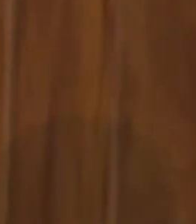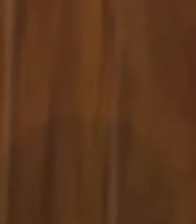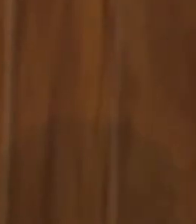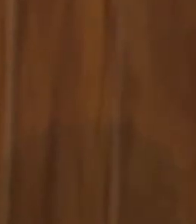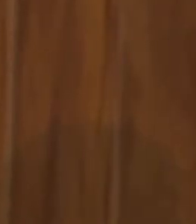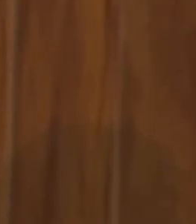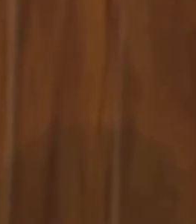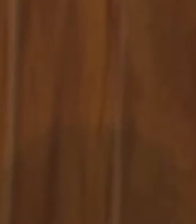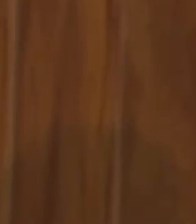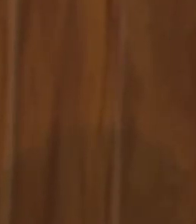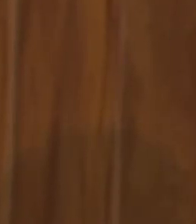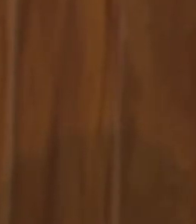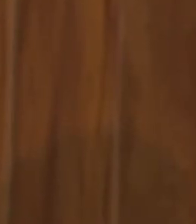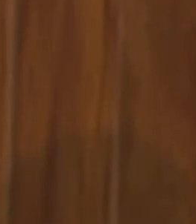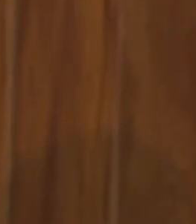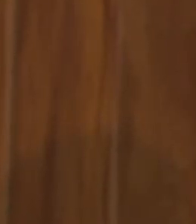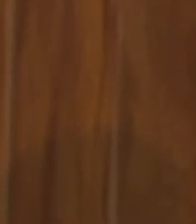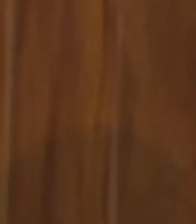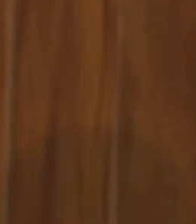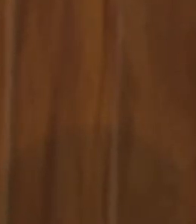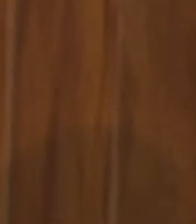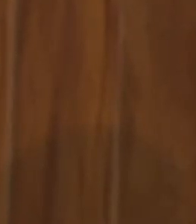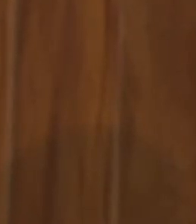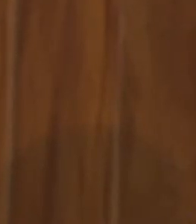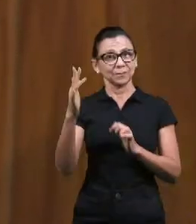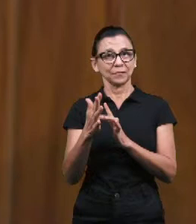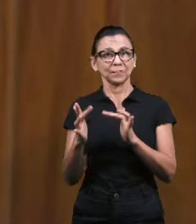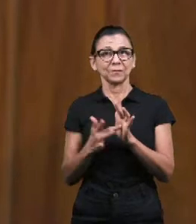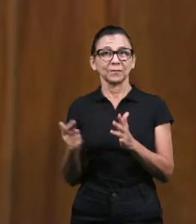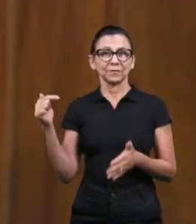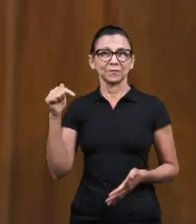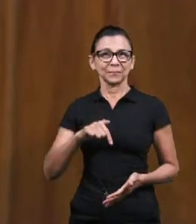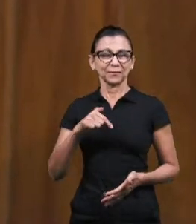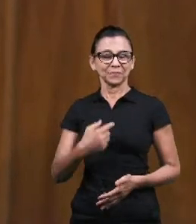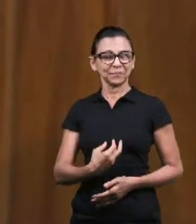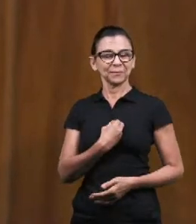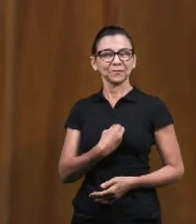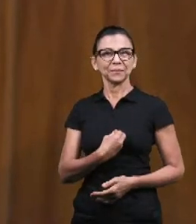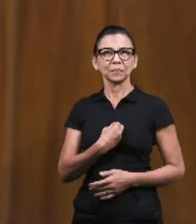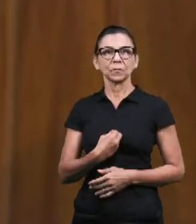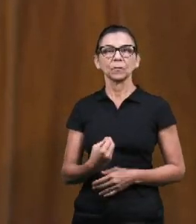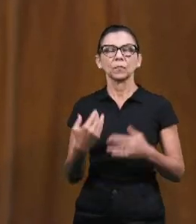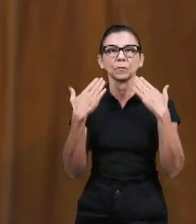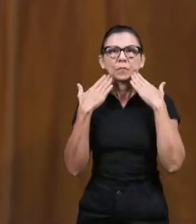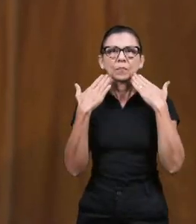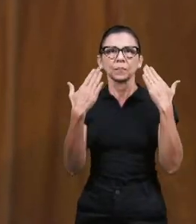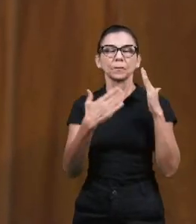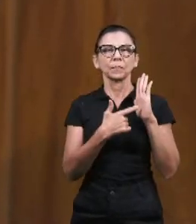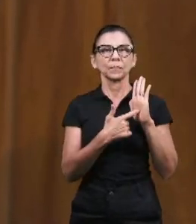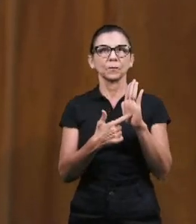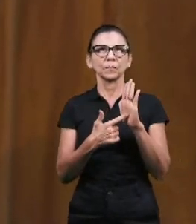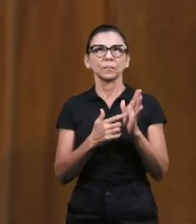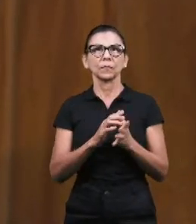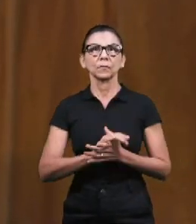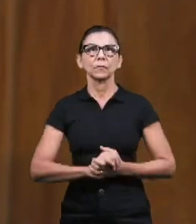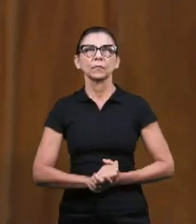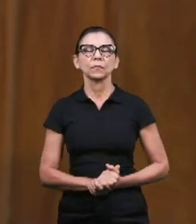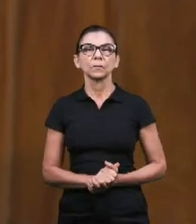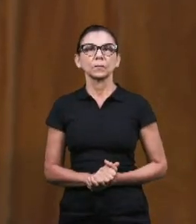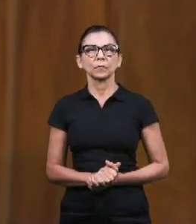Olá, eu quero cumprimentar a todos com a paz do Senhor Jesus. Nós estamos aqui hoje para apresentarmos o nosso